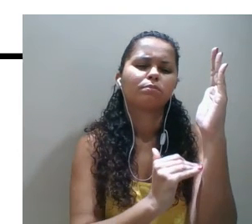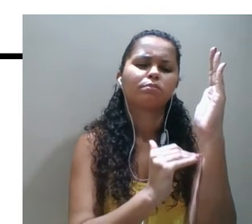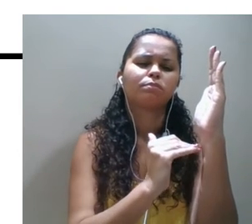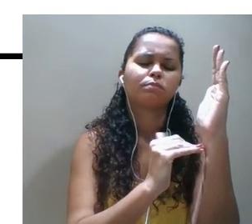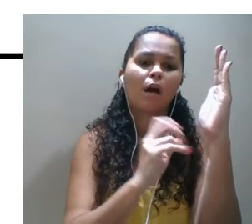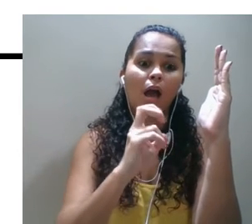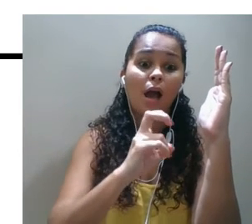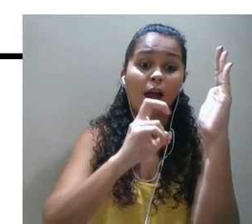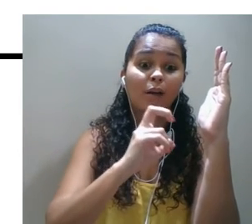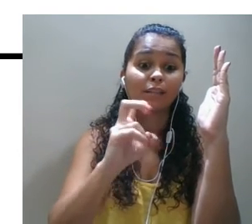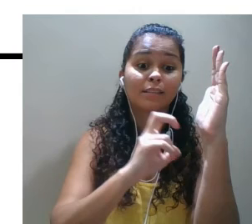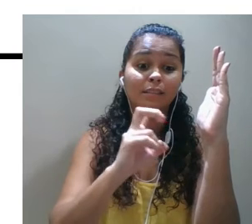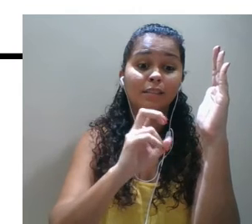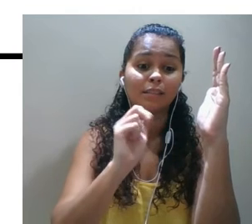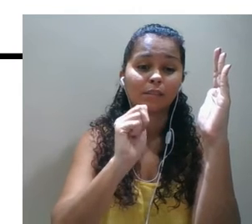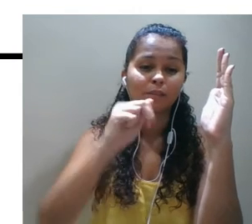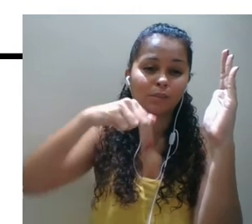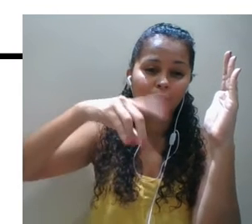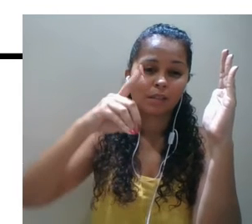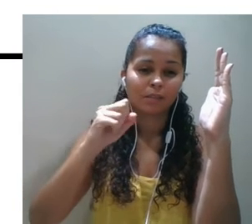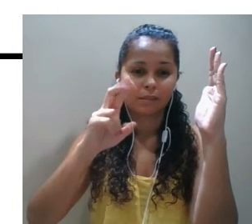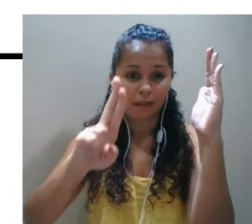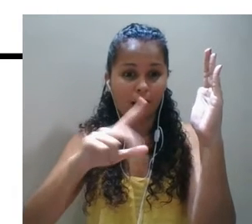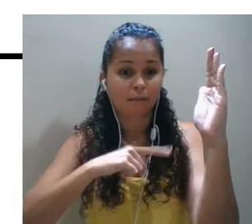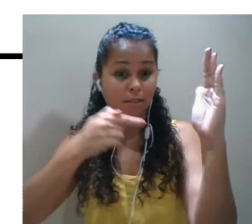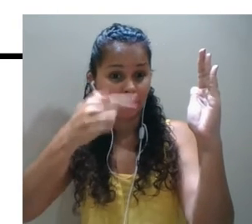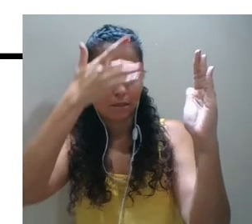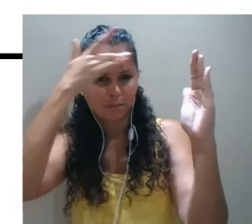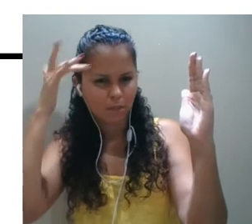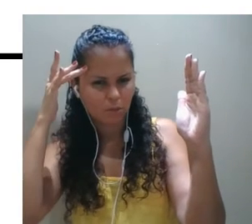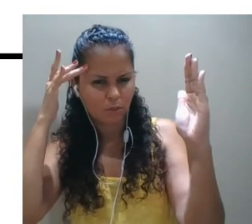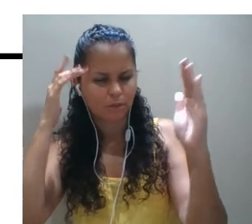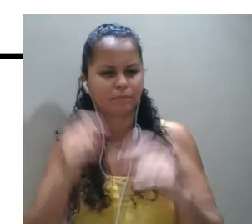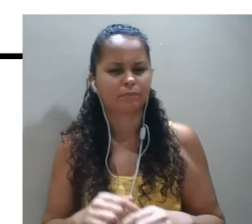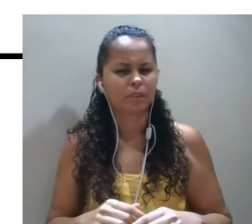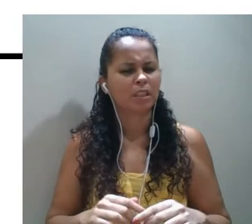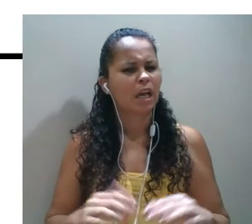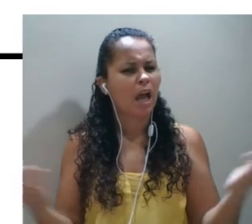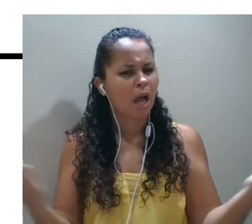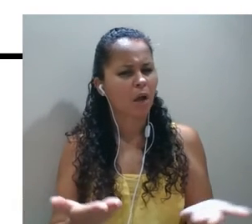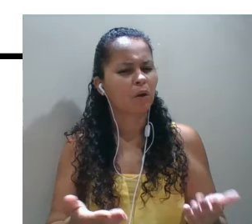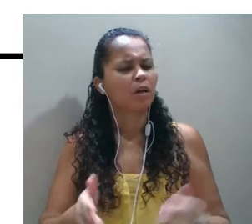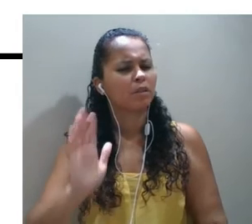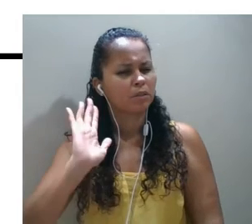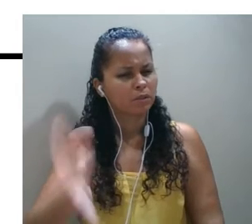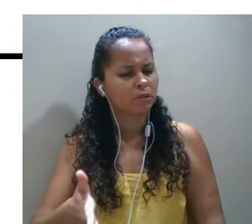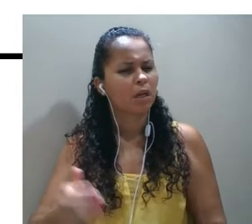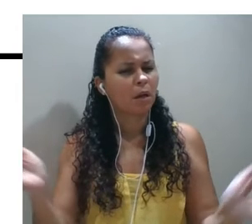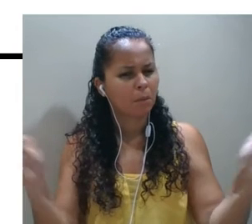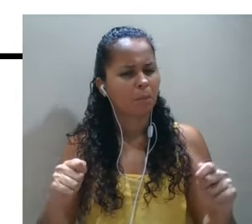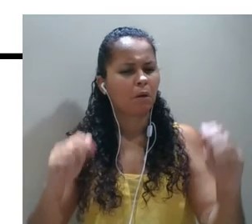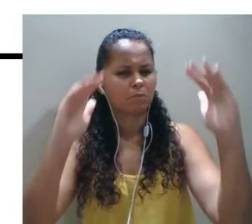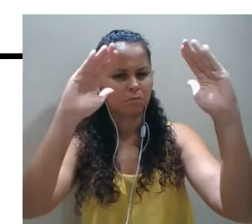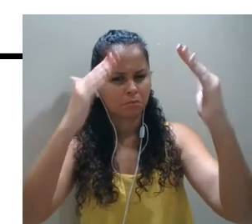andar com 7 pessoas. Bem, a gente já pode analisar aqui quem é a moda, porque reparem comigo, embora